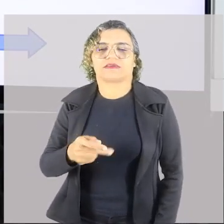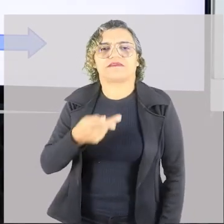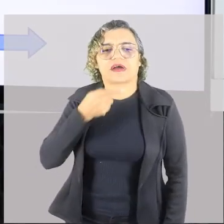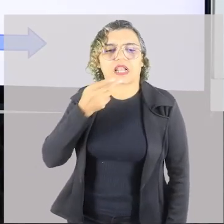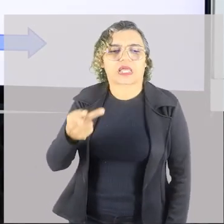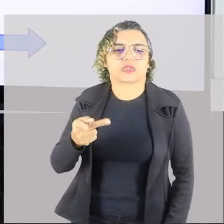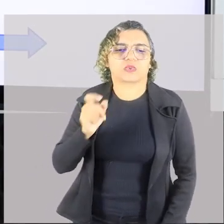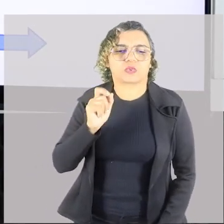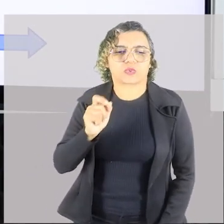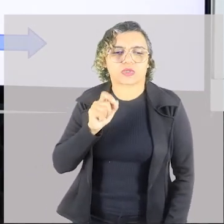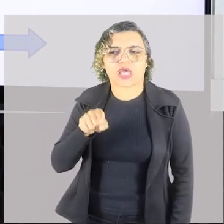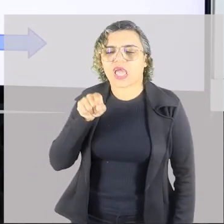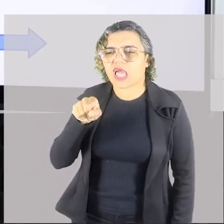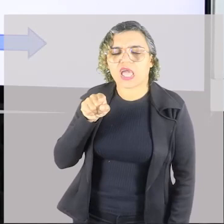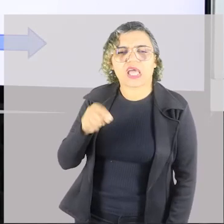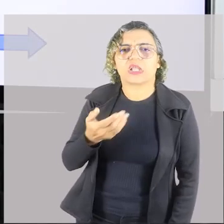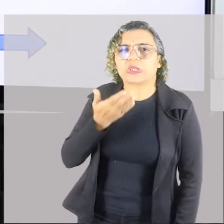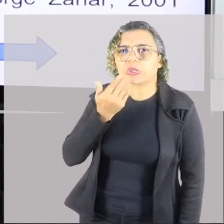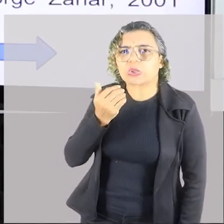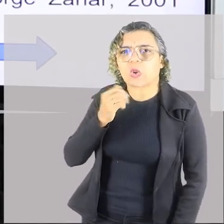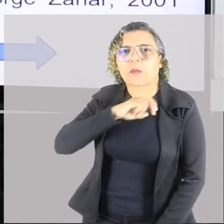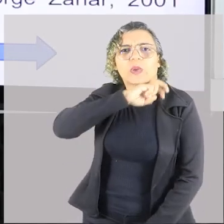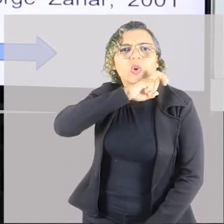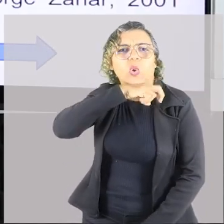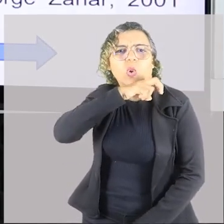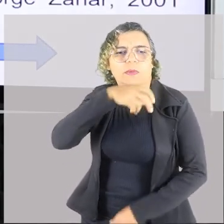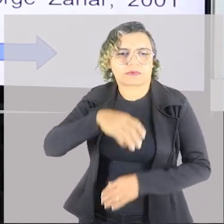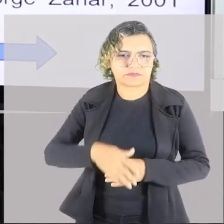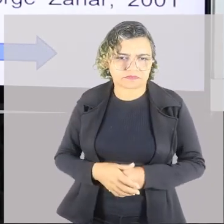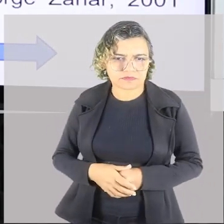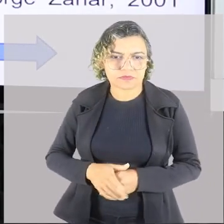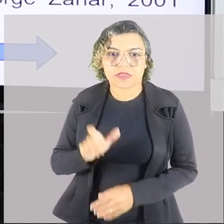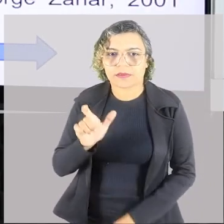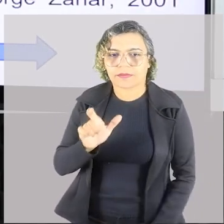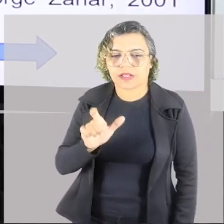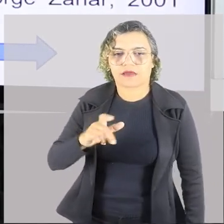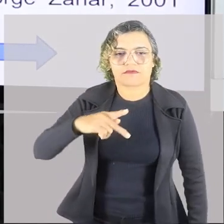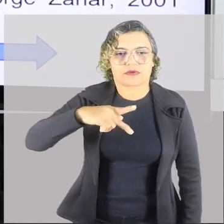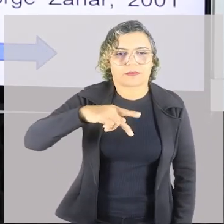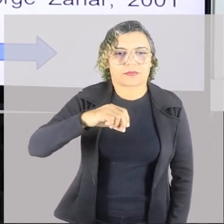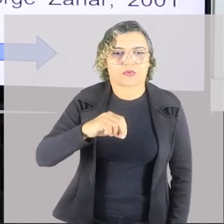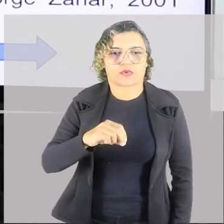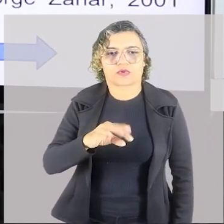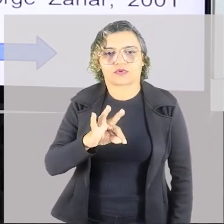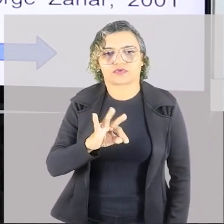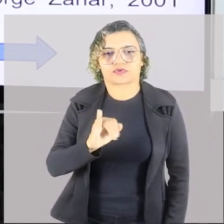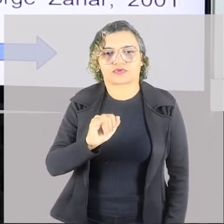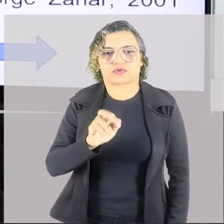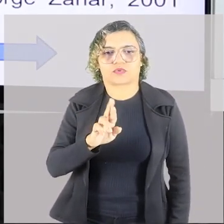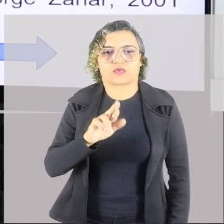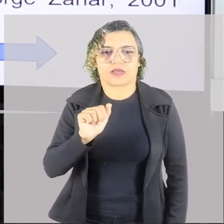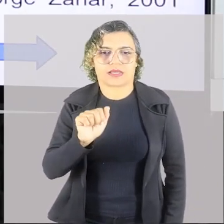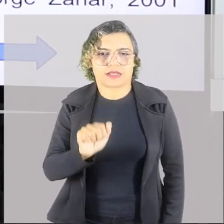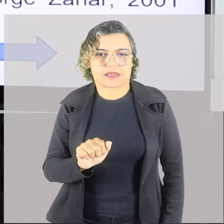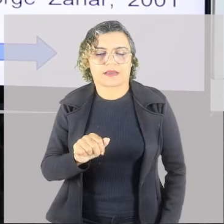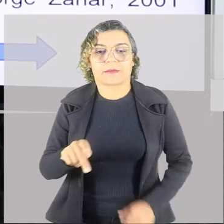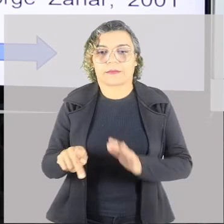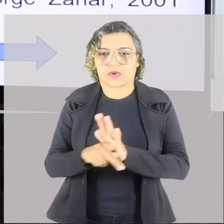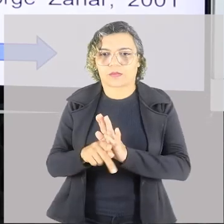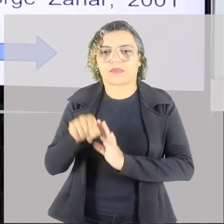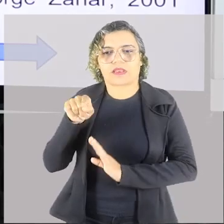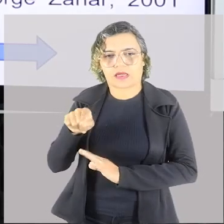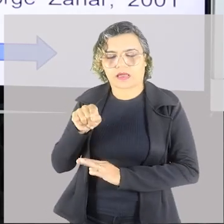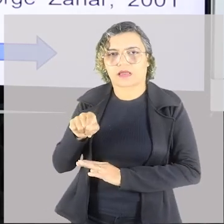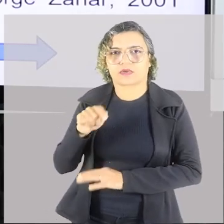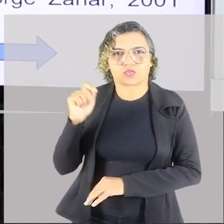ofensivamente, de comedores de cobra. E a palavra potiguara, da onde surge a palavra potiguar, que é quem nasce no Rio Grande